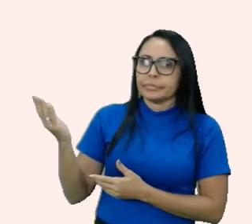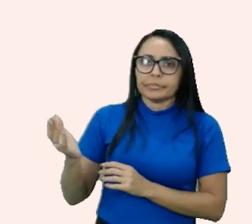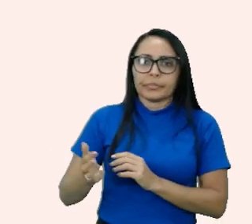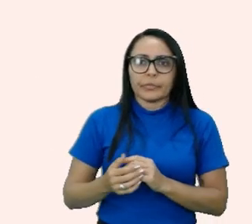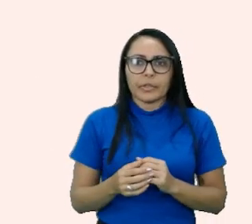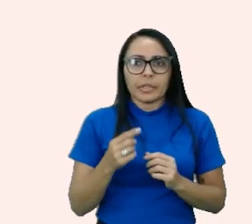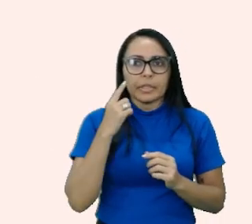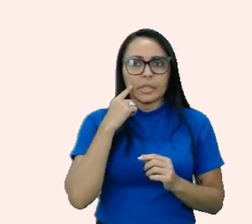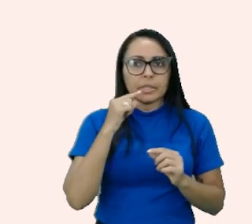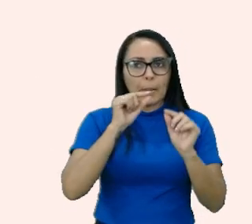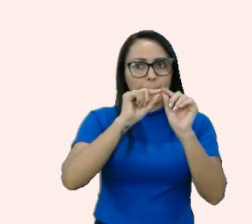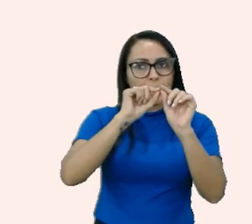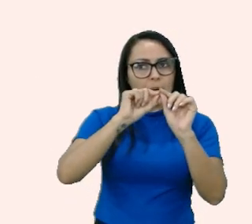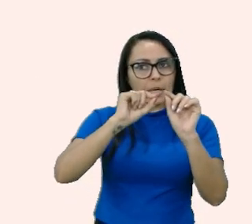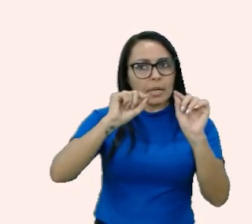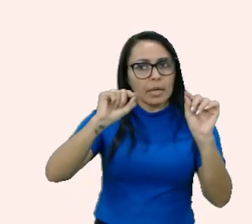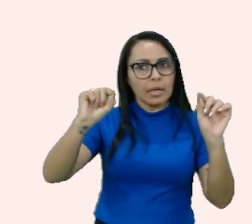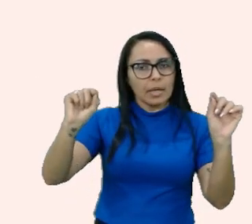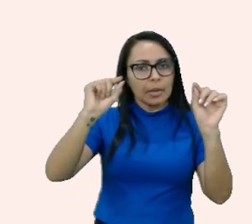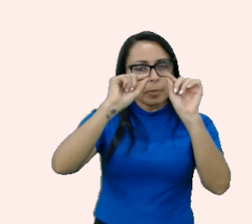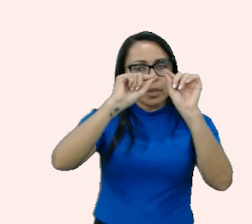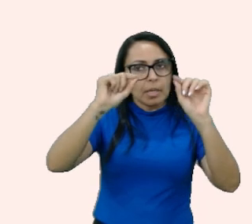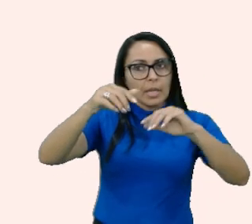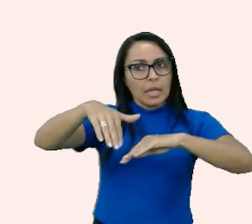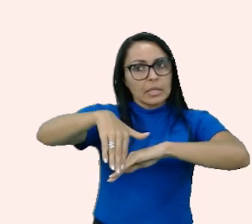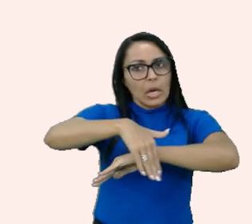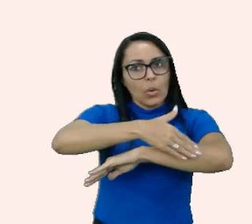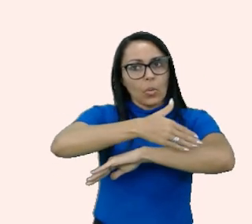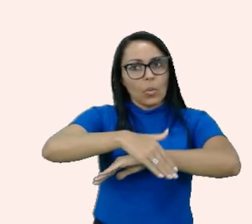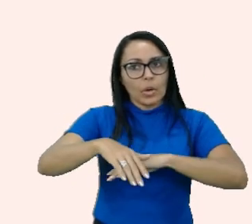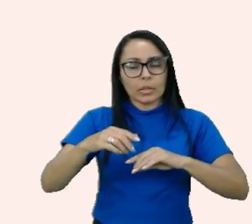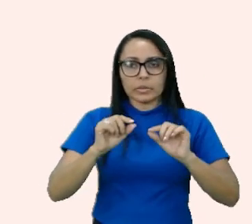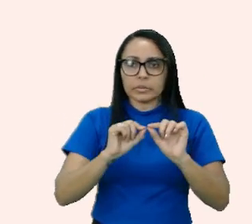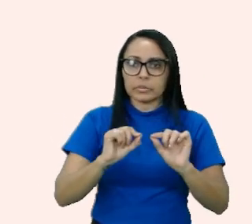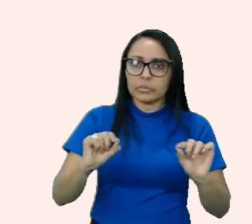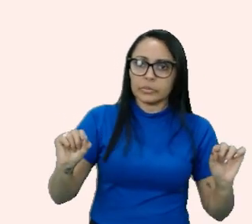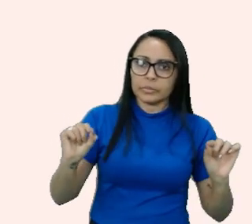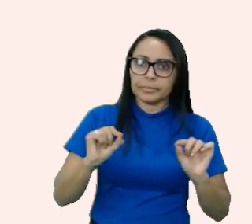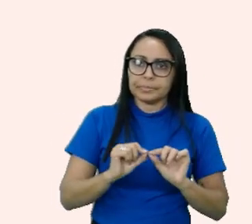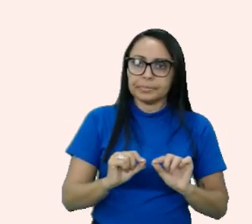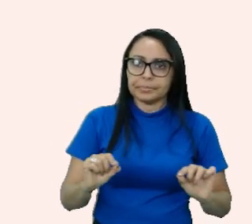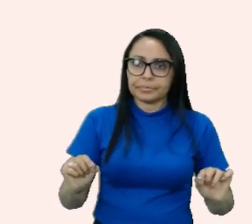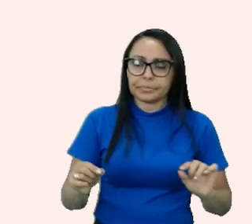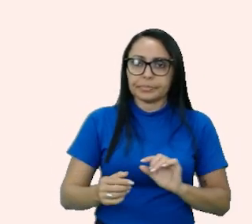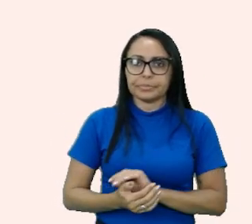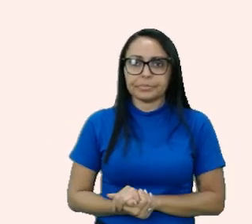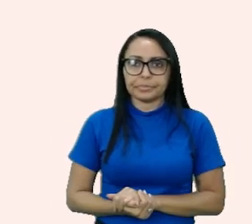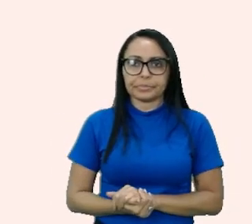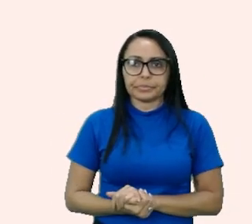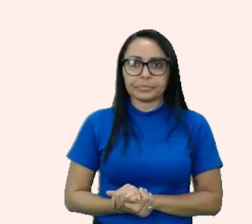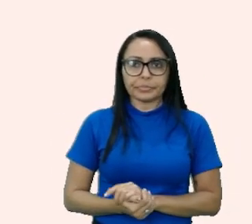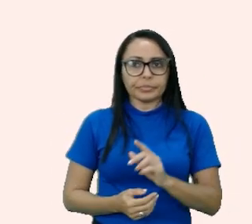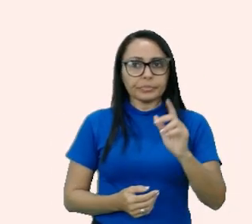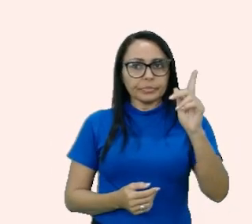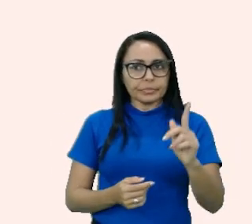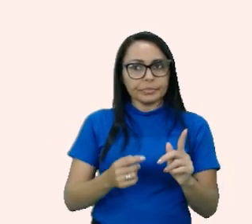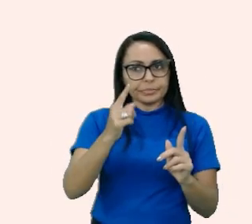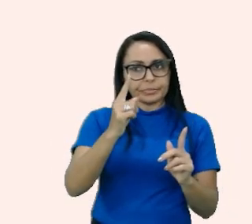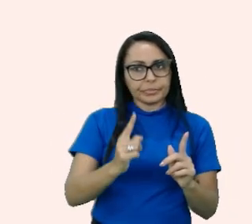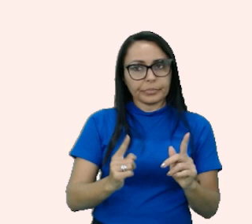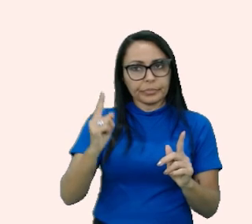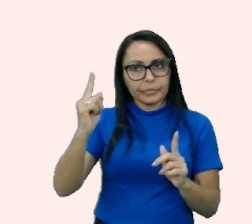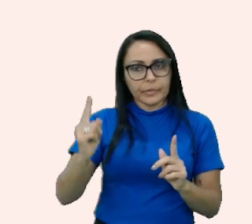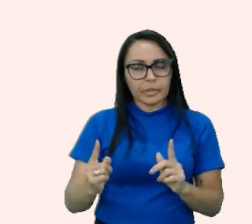a essa, que está paralela a essa, que está paralela a essa. E elas são cortadas por duas transversais. São